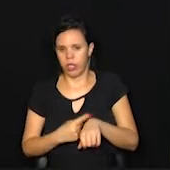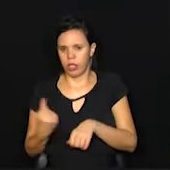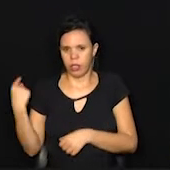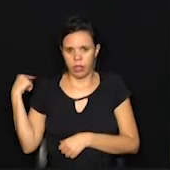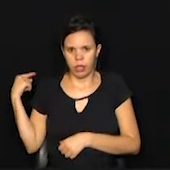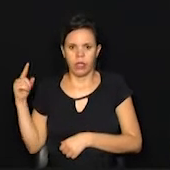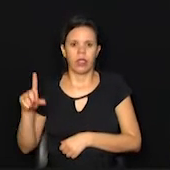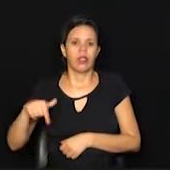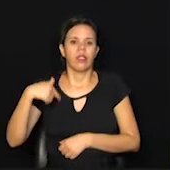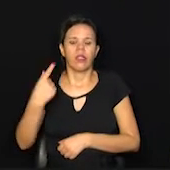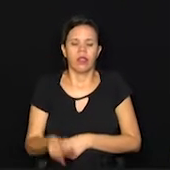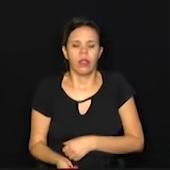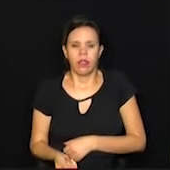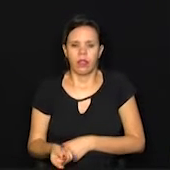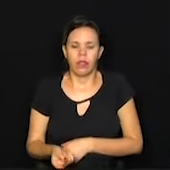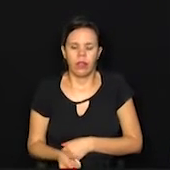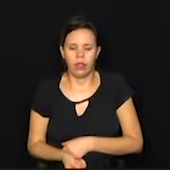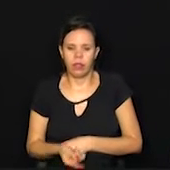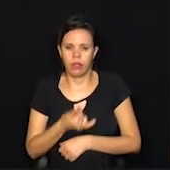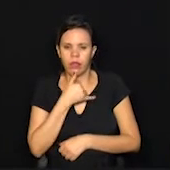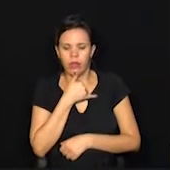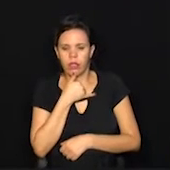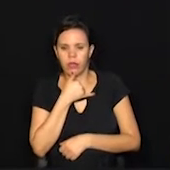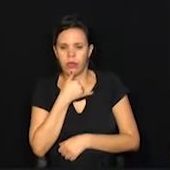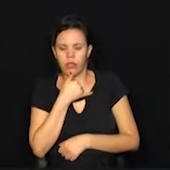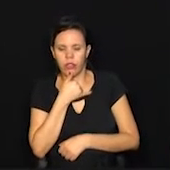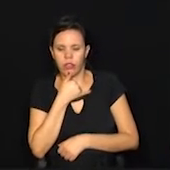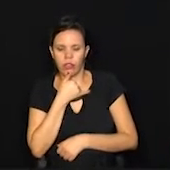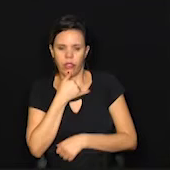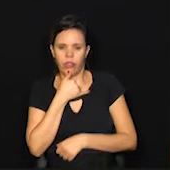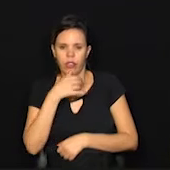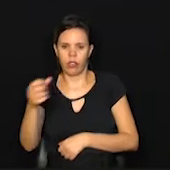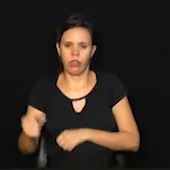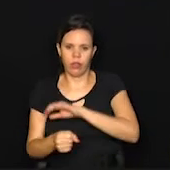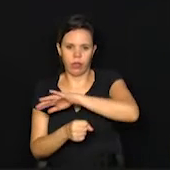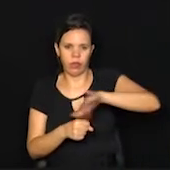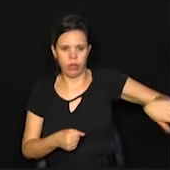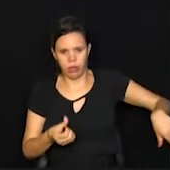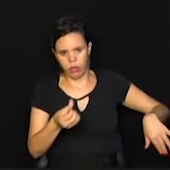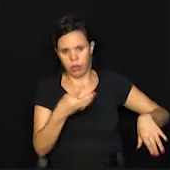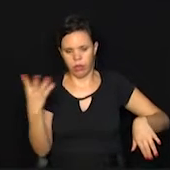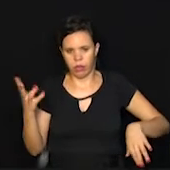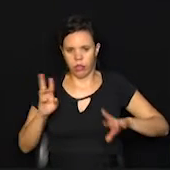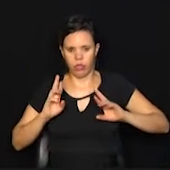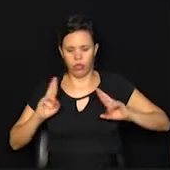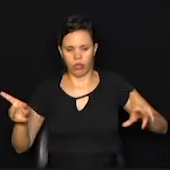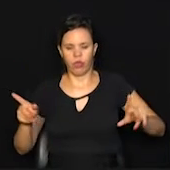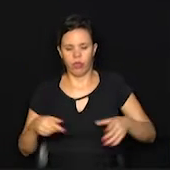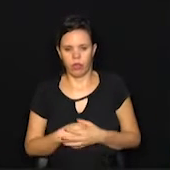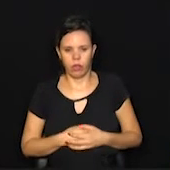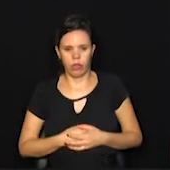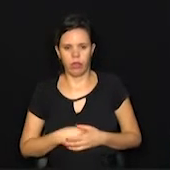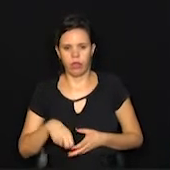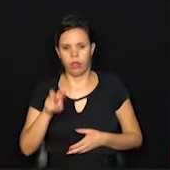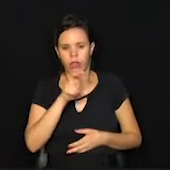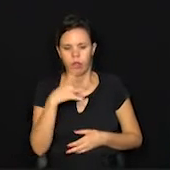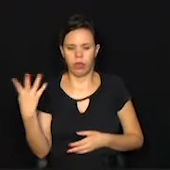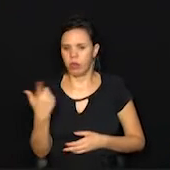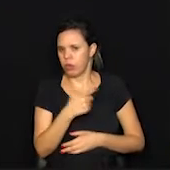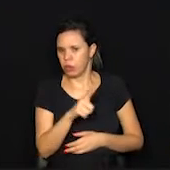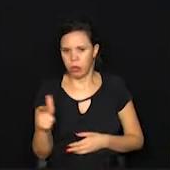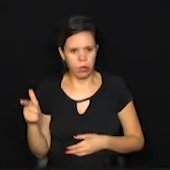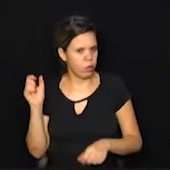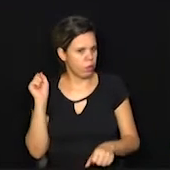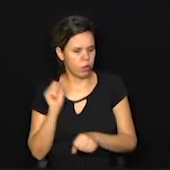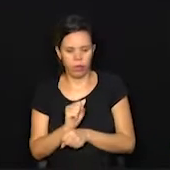momento em seguida né mas infelizmente esse golpe 64 diferente do golpe de 54 não